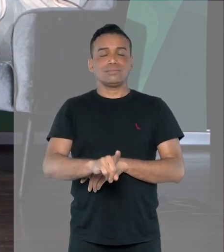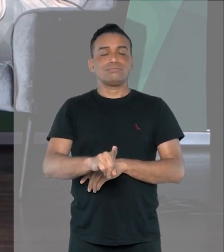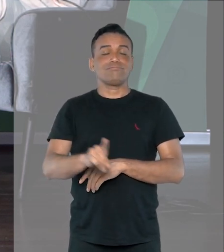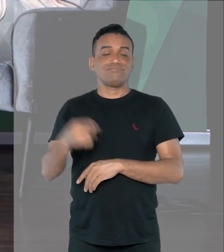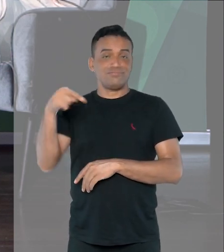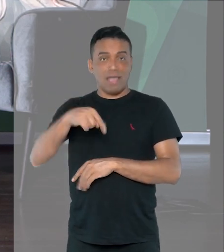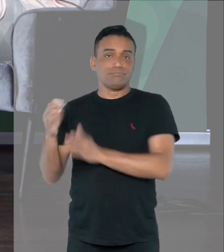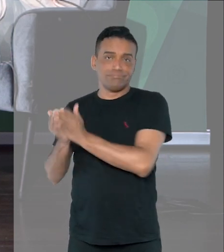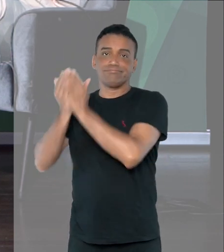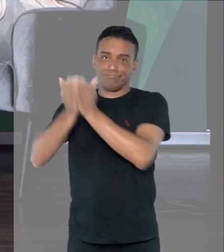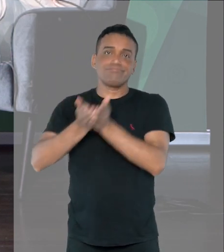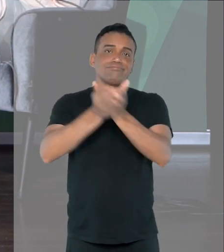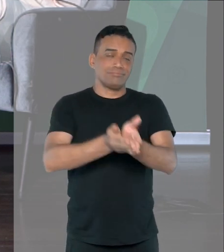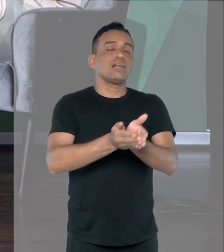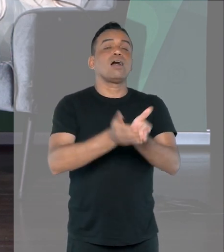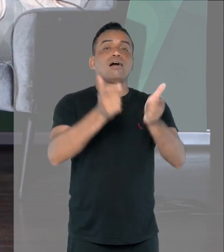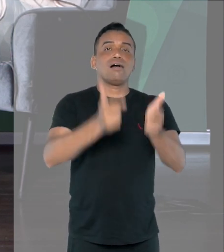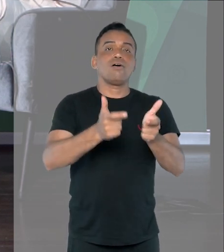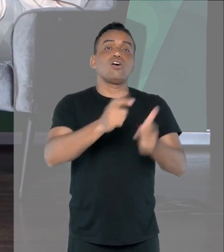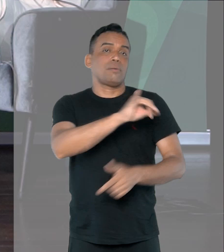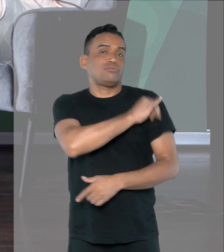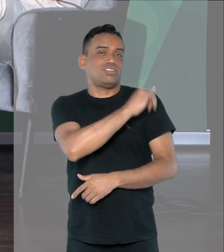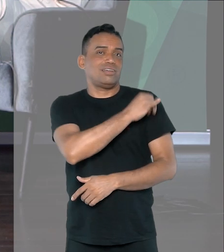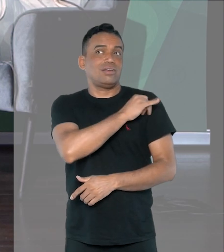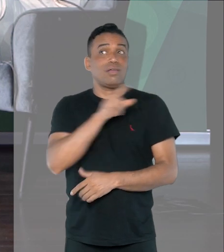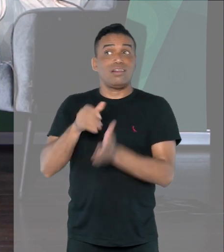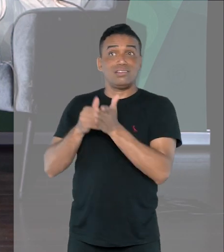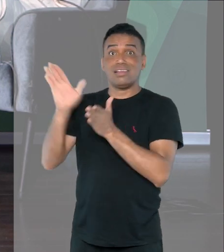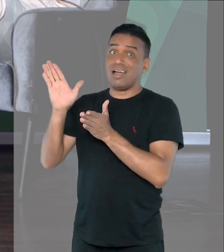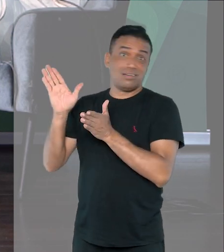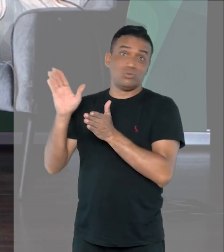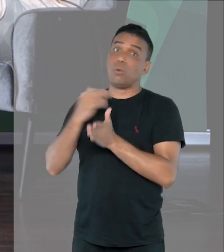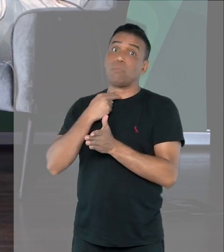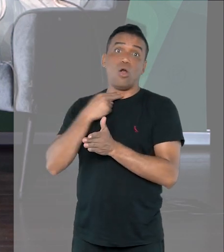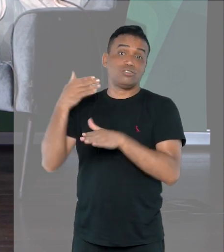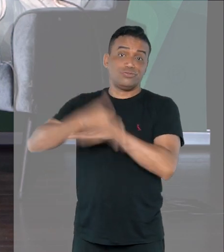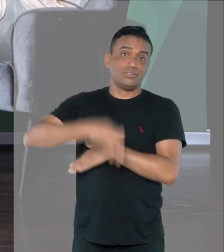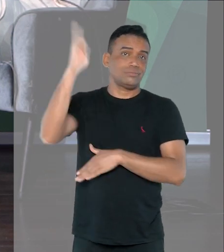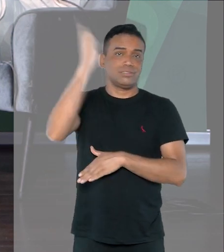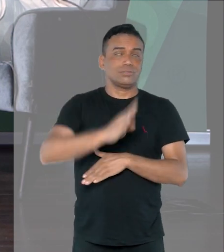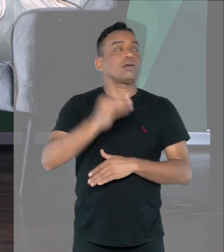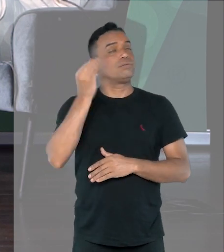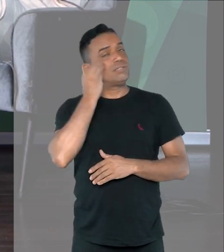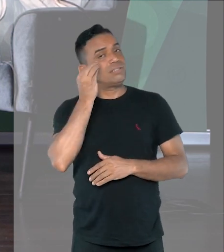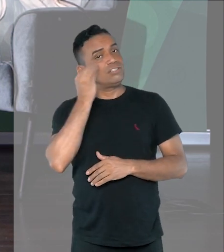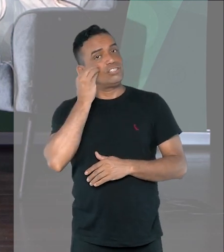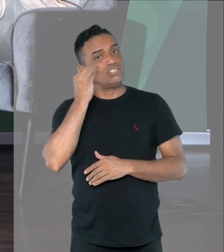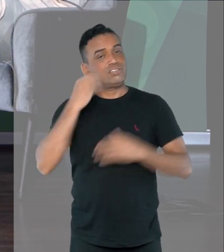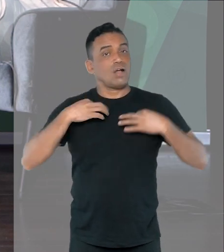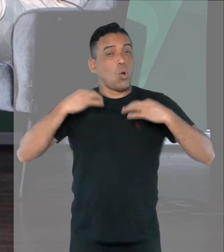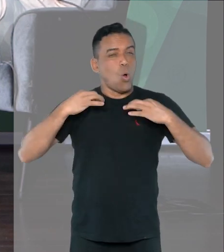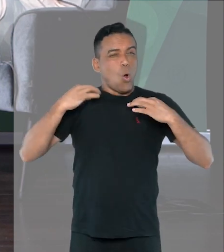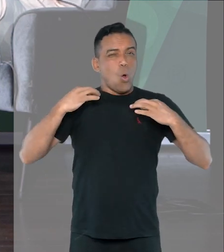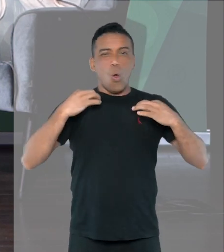na República, eles estão exilados, ele não pode descer. Havia até uma tentativa de levá-lo, ele sair